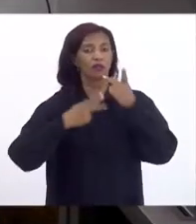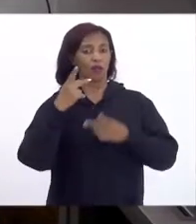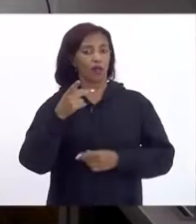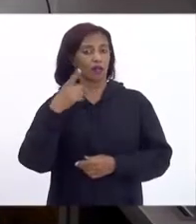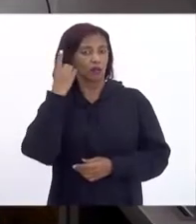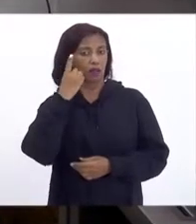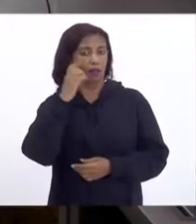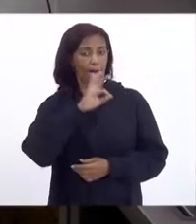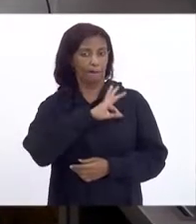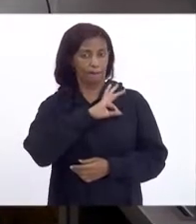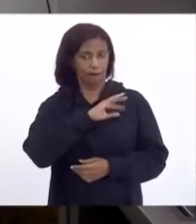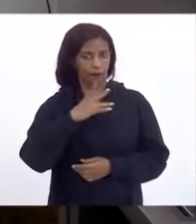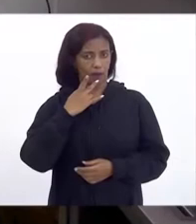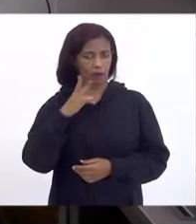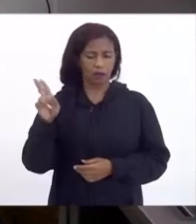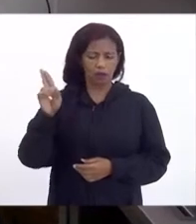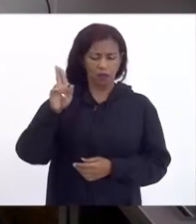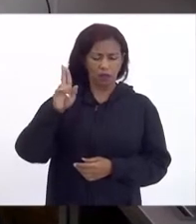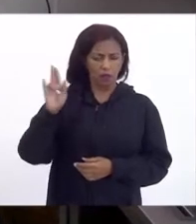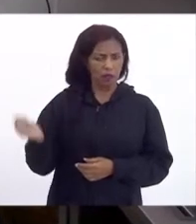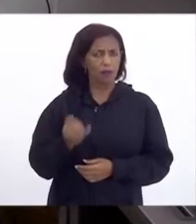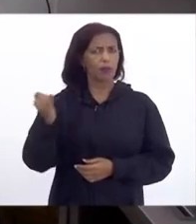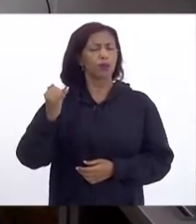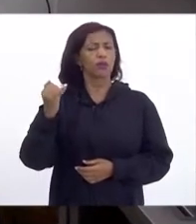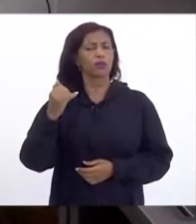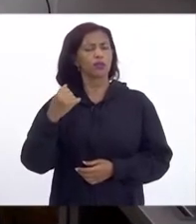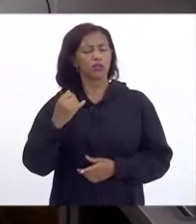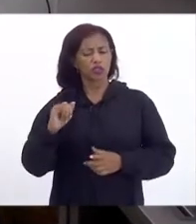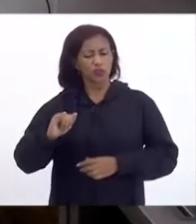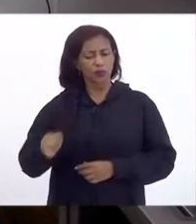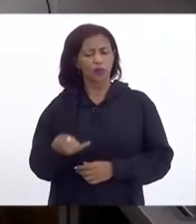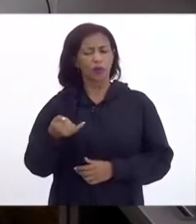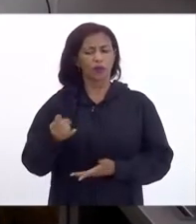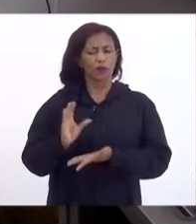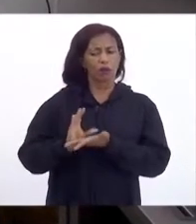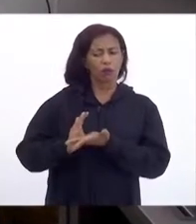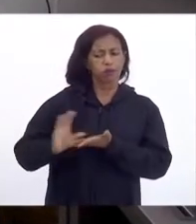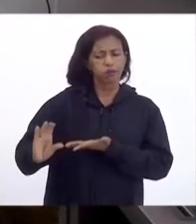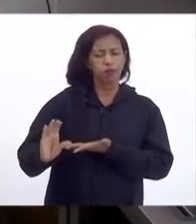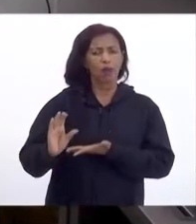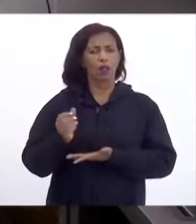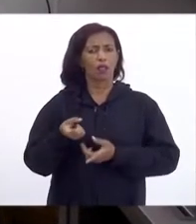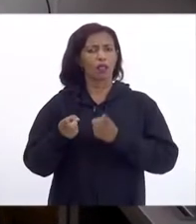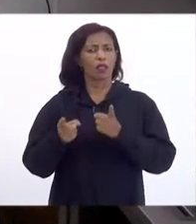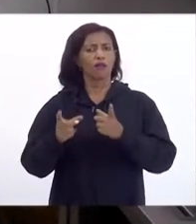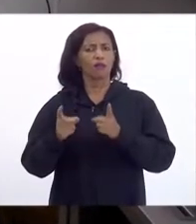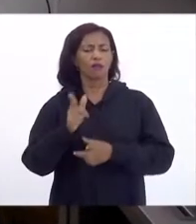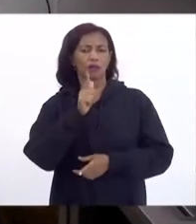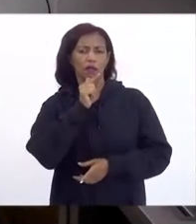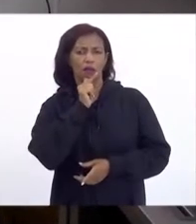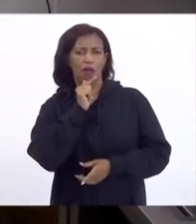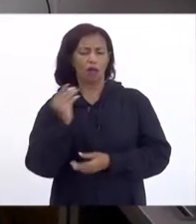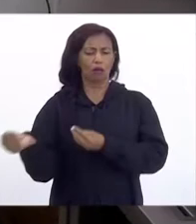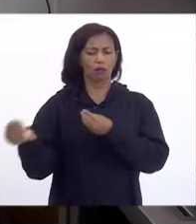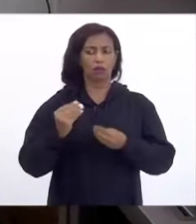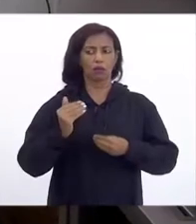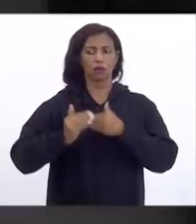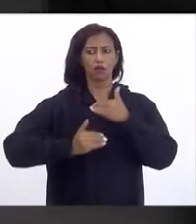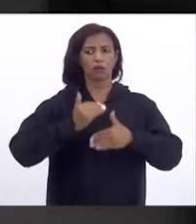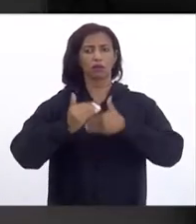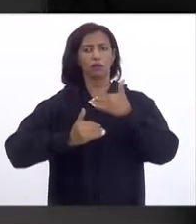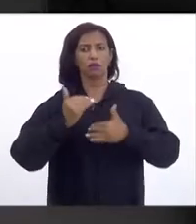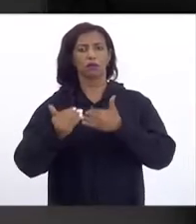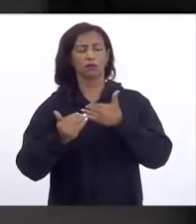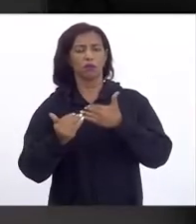suma importância que a gente use o recurso, né, da venda da SEDAI para que possamos trazer desenvolvimento econômico para o